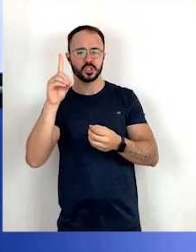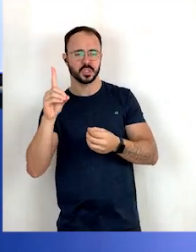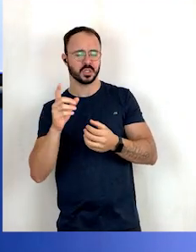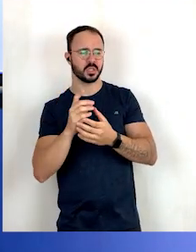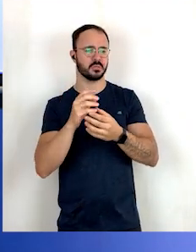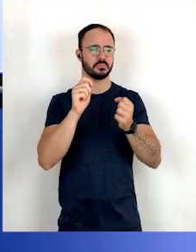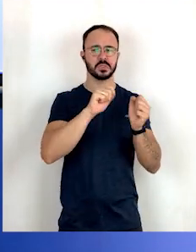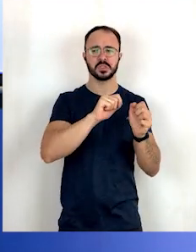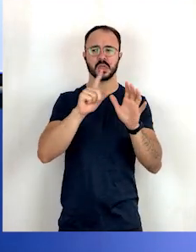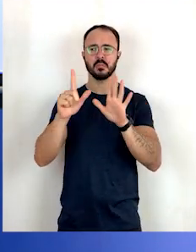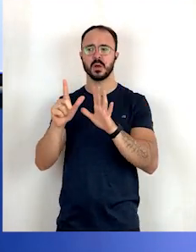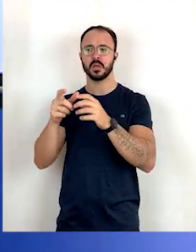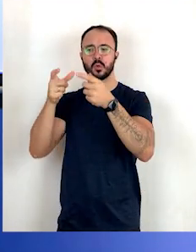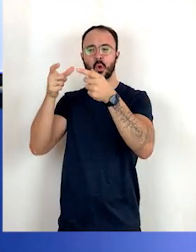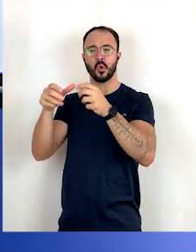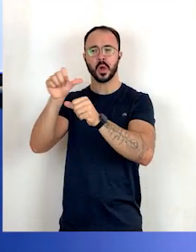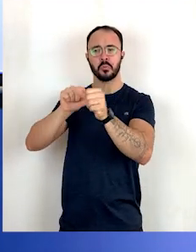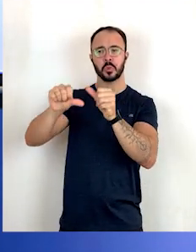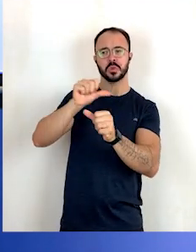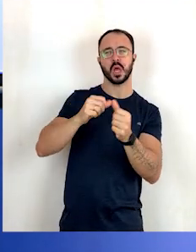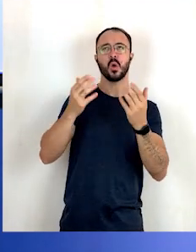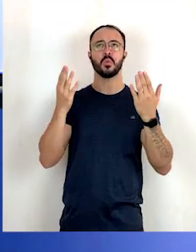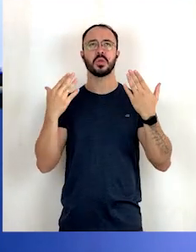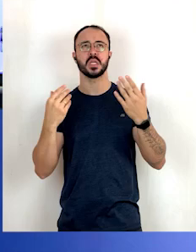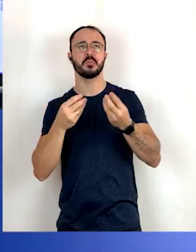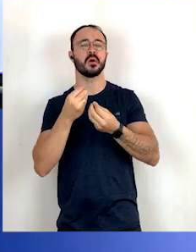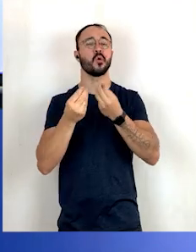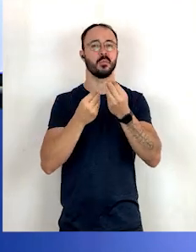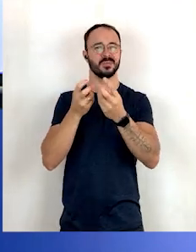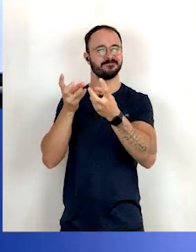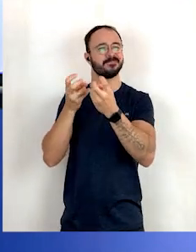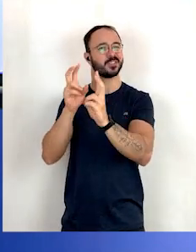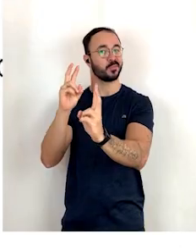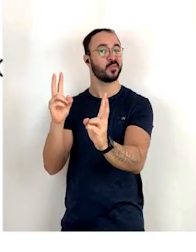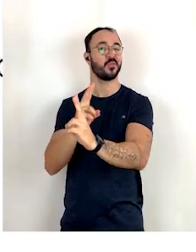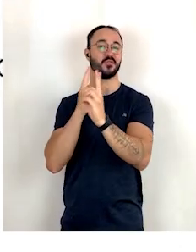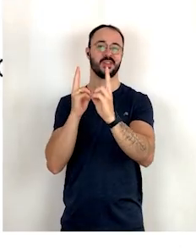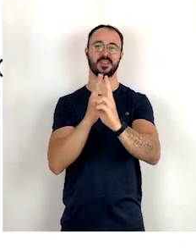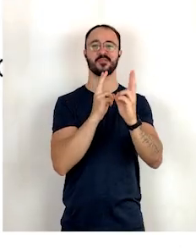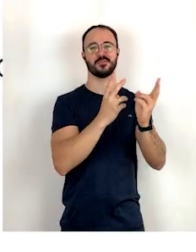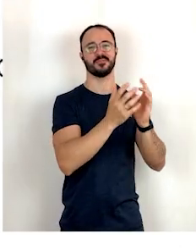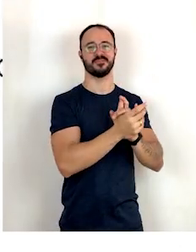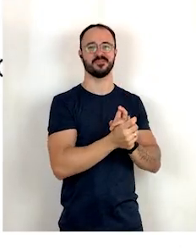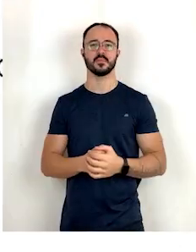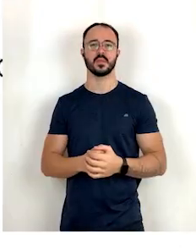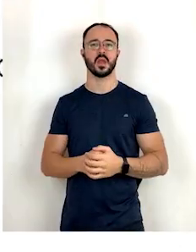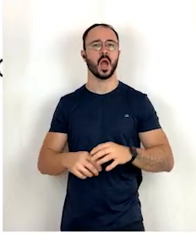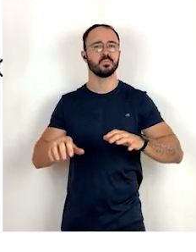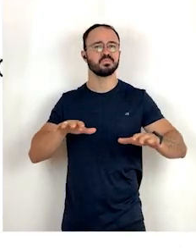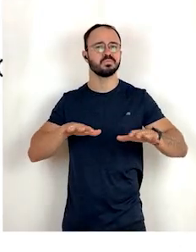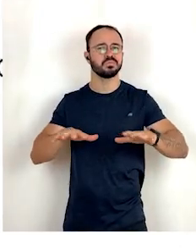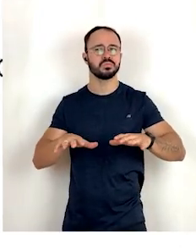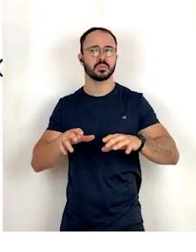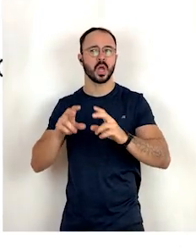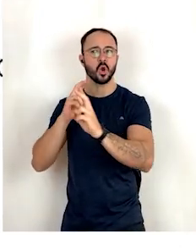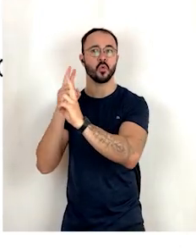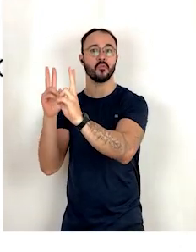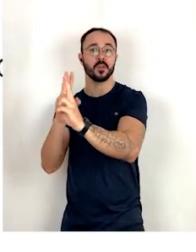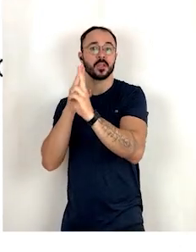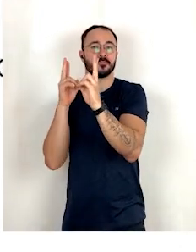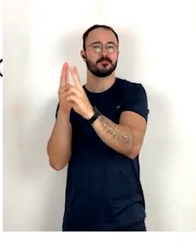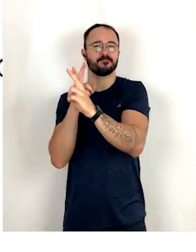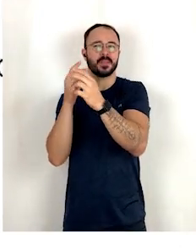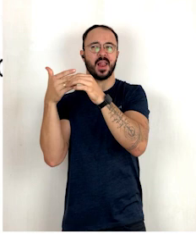semanas, para as condições meteorológicas daquele local. A movimentação dos ventos transporta a umidade para diferentes